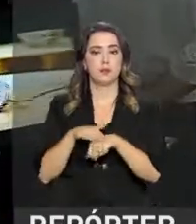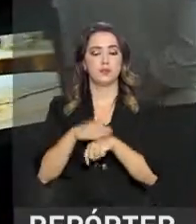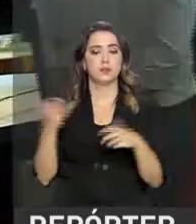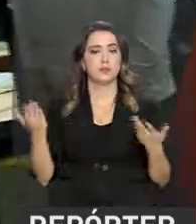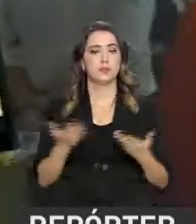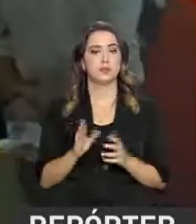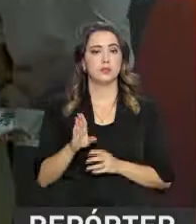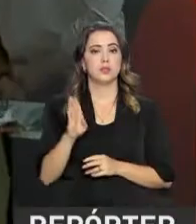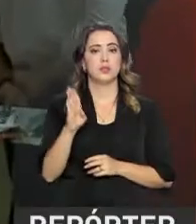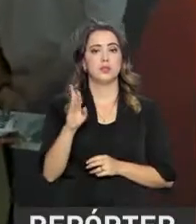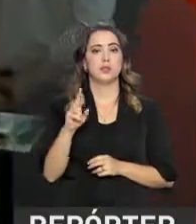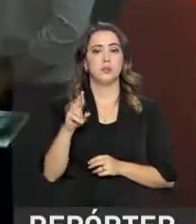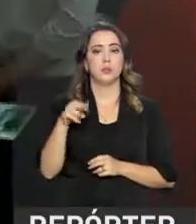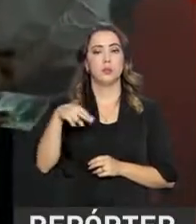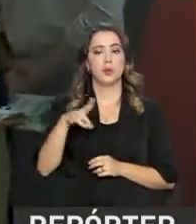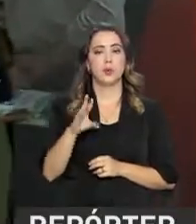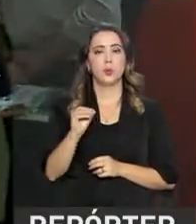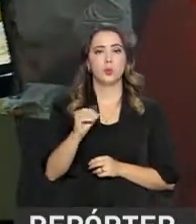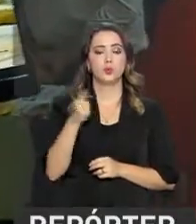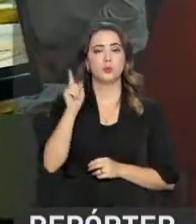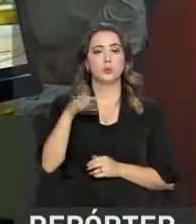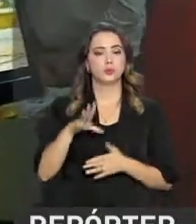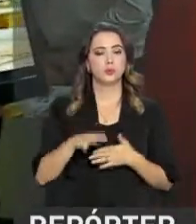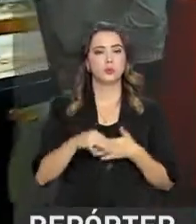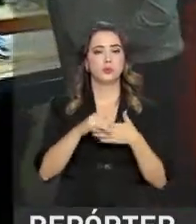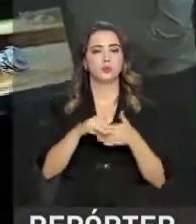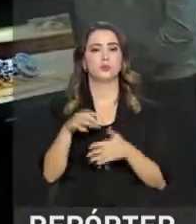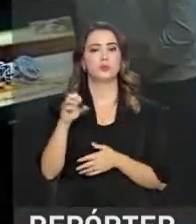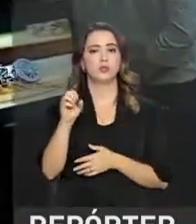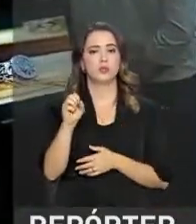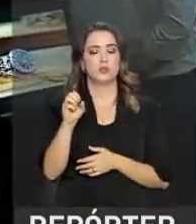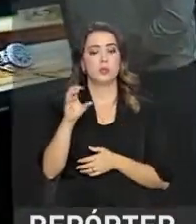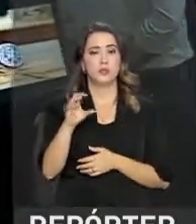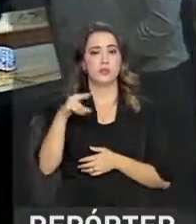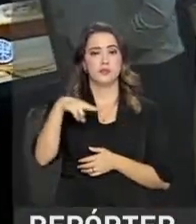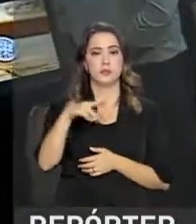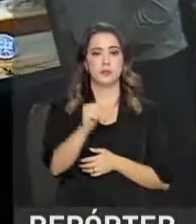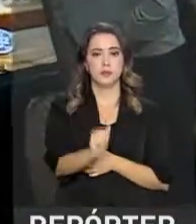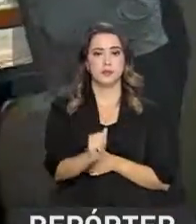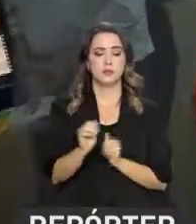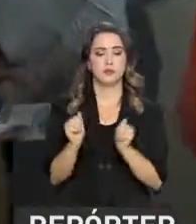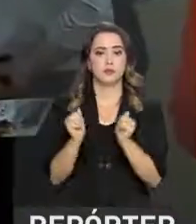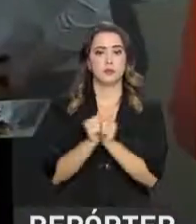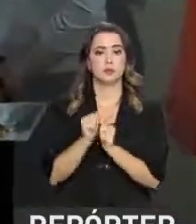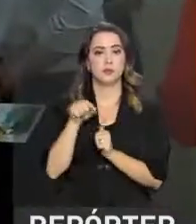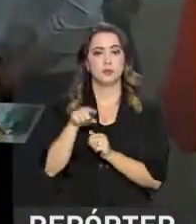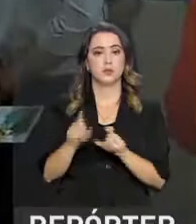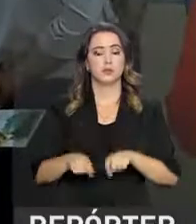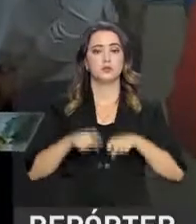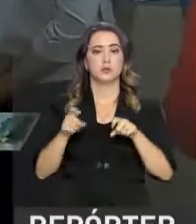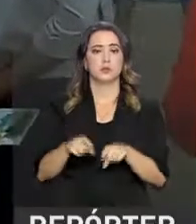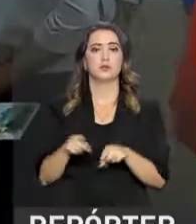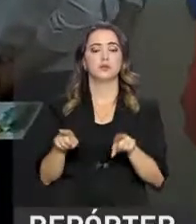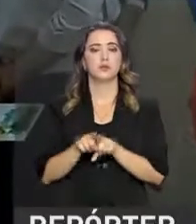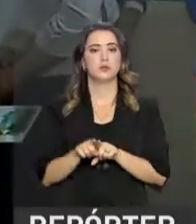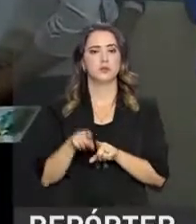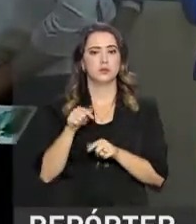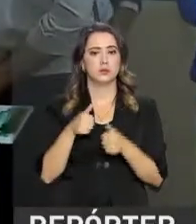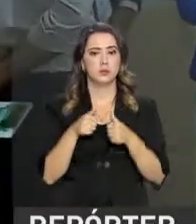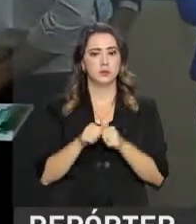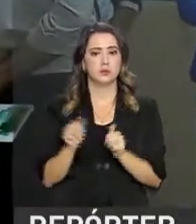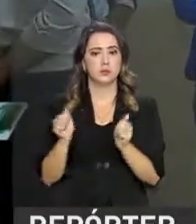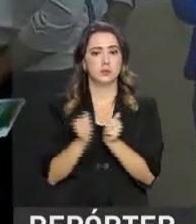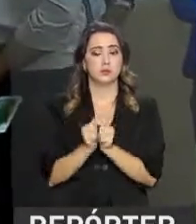com o Bruno Luque, ele é superintendente técnico da CNA, Confederação da Agricultura e Pecuária do Brasil, que também está aqui